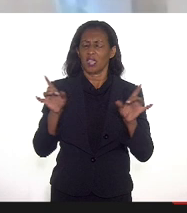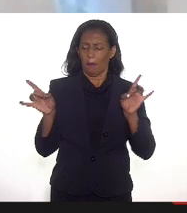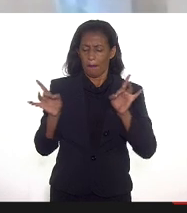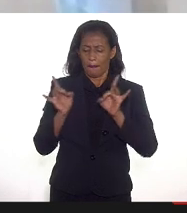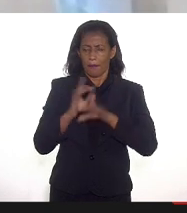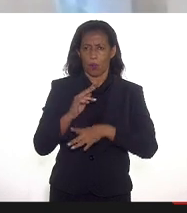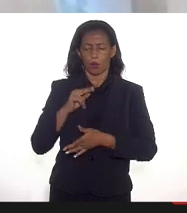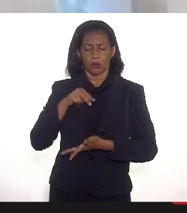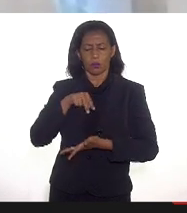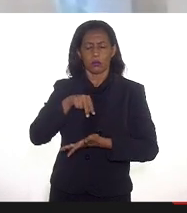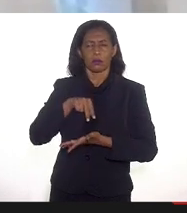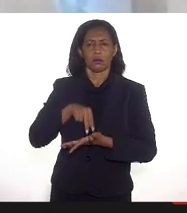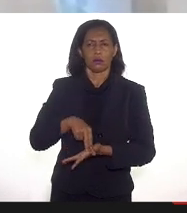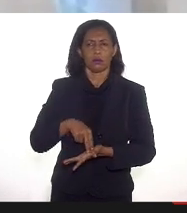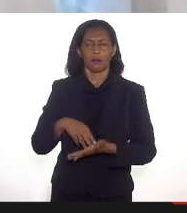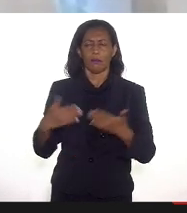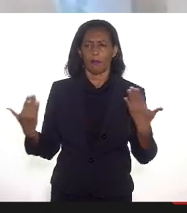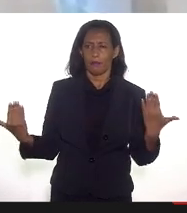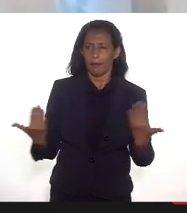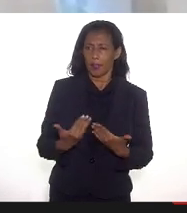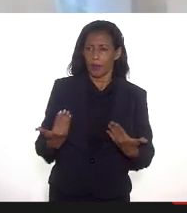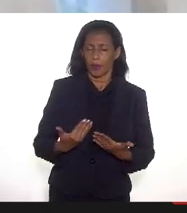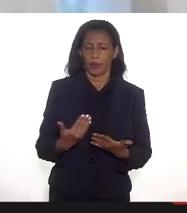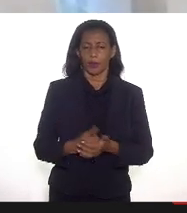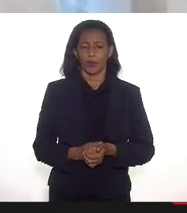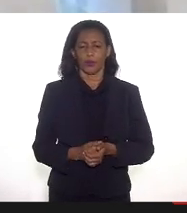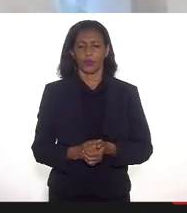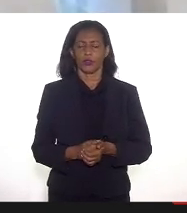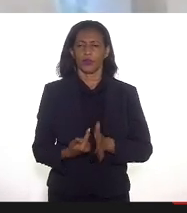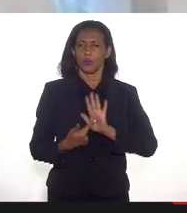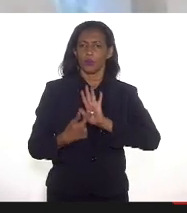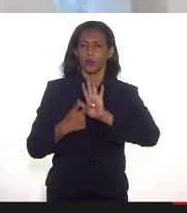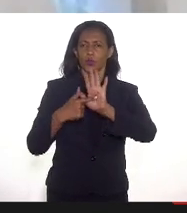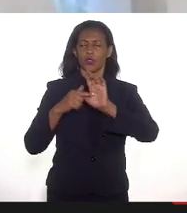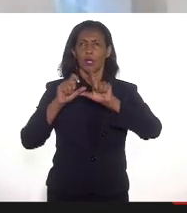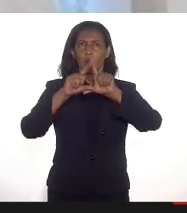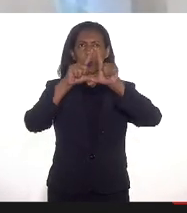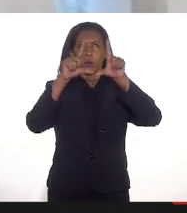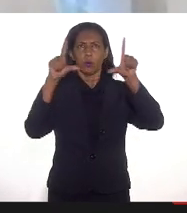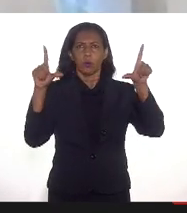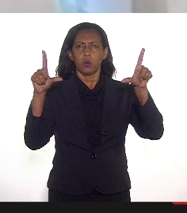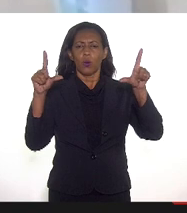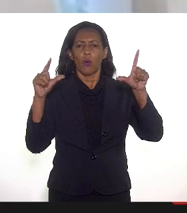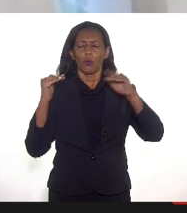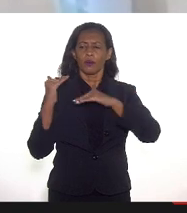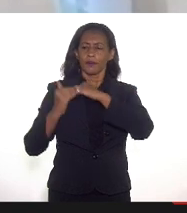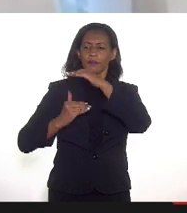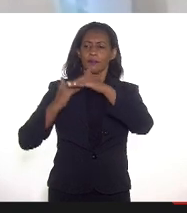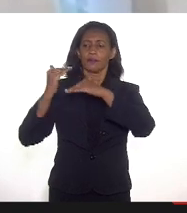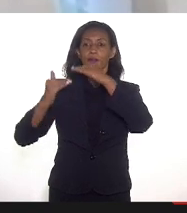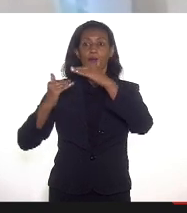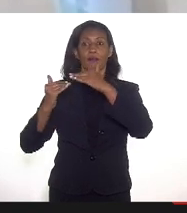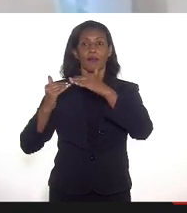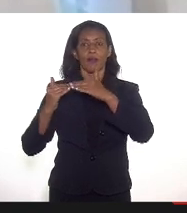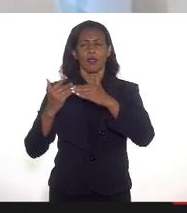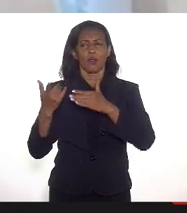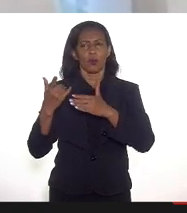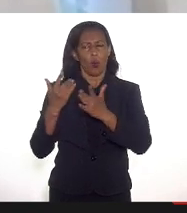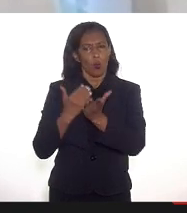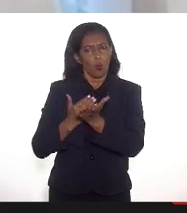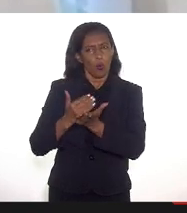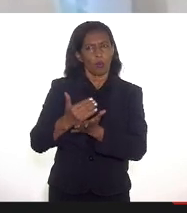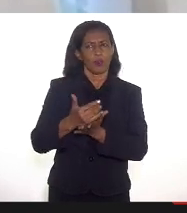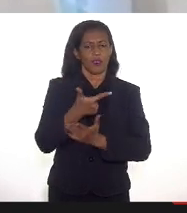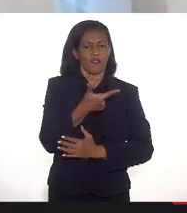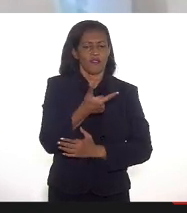disposição, e a gente vai poder aqui hoje colocar os avanços que foram feitos durante a nossa gestão. Assumindo no final de